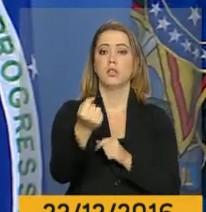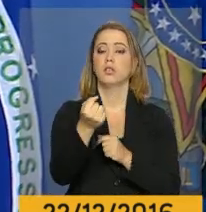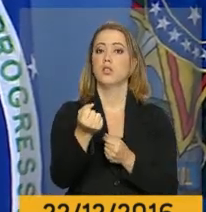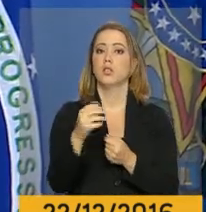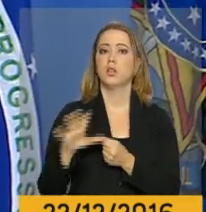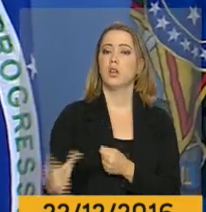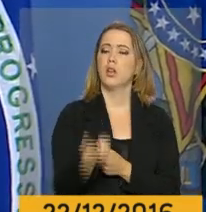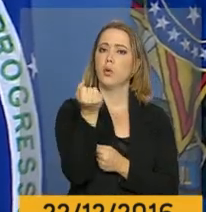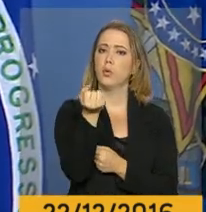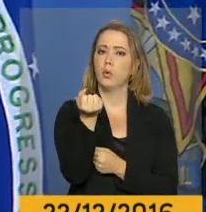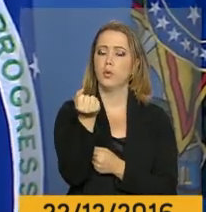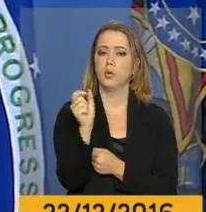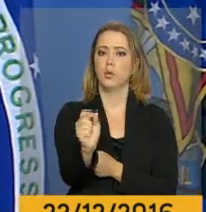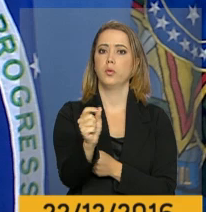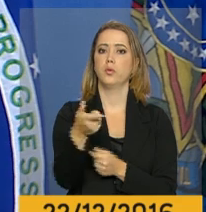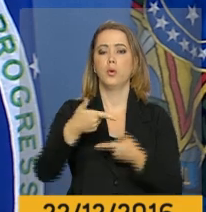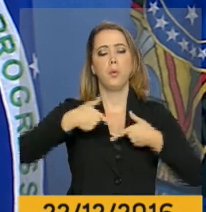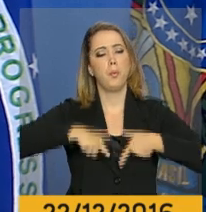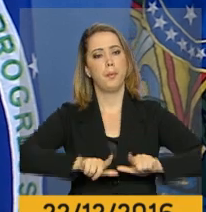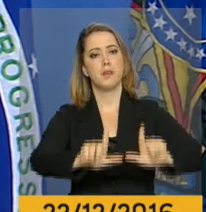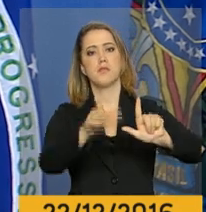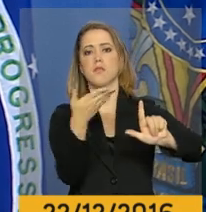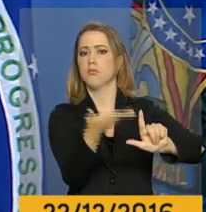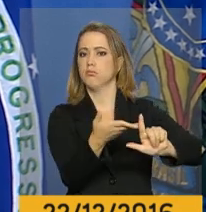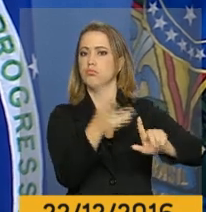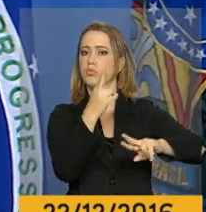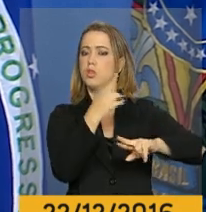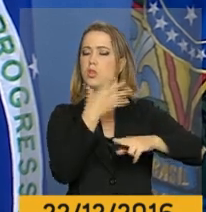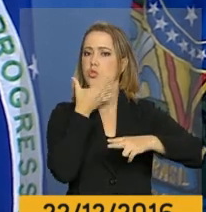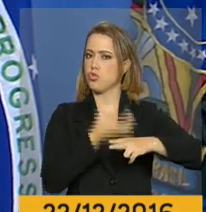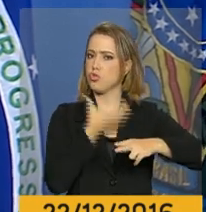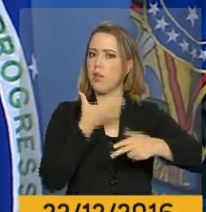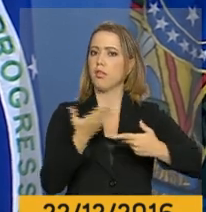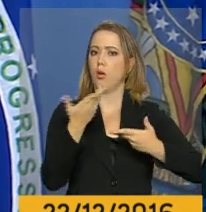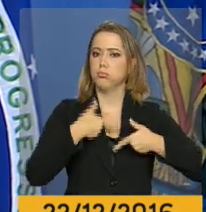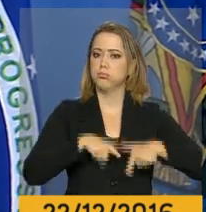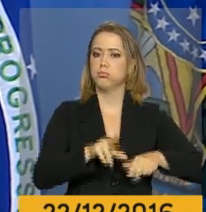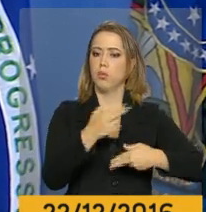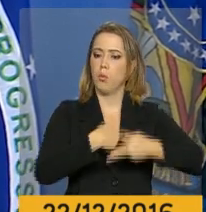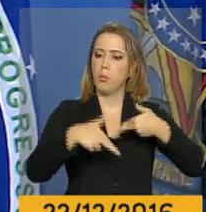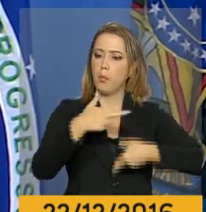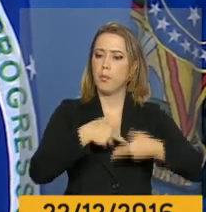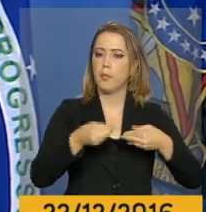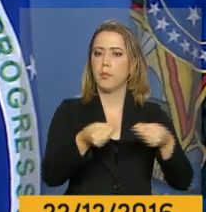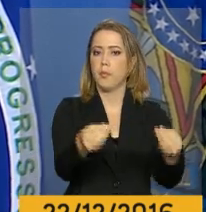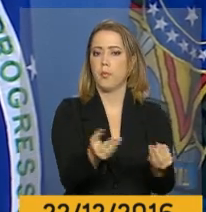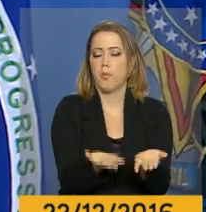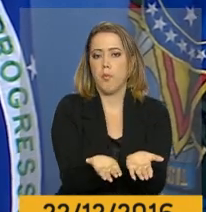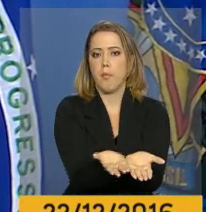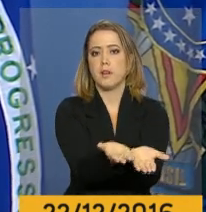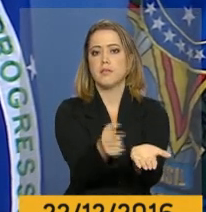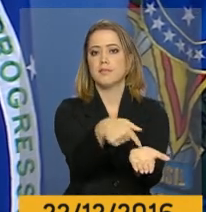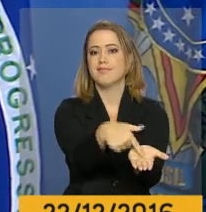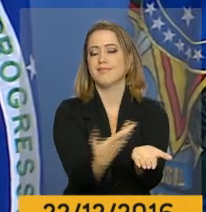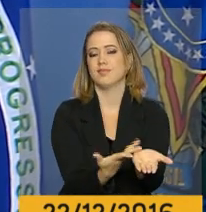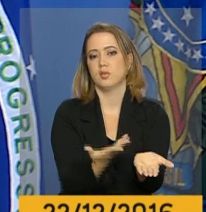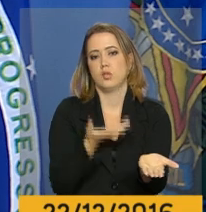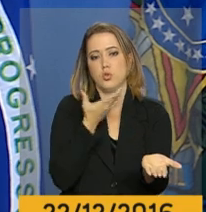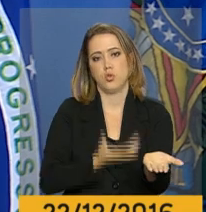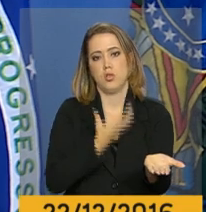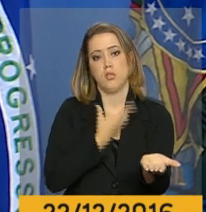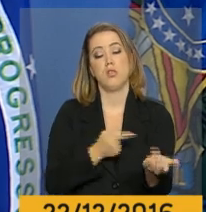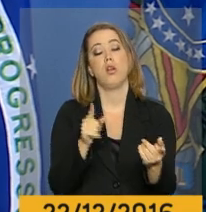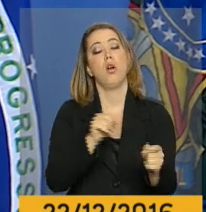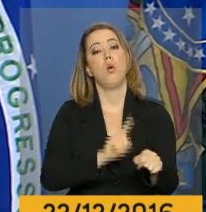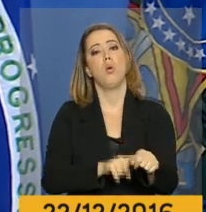belíssimo presente de Natal. Vocês sabem que o Natal é o momento da fraternidade, é